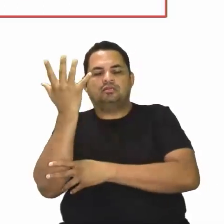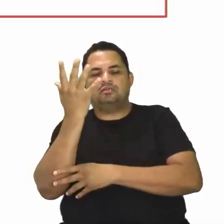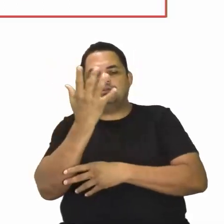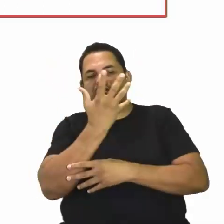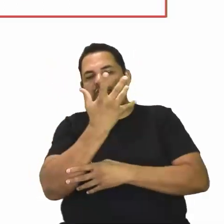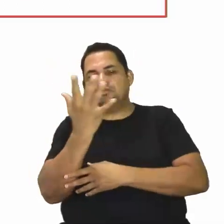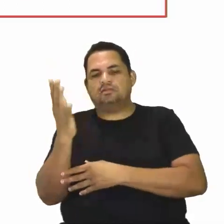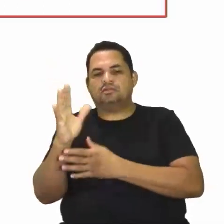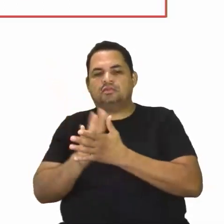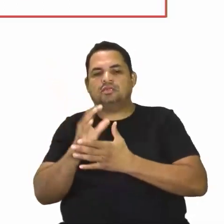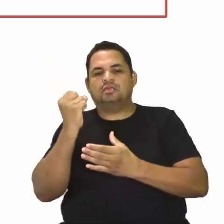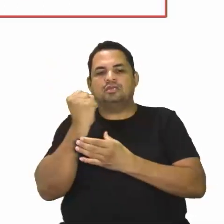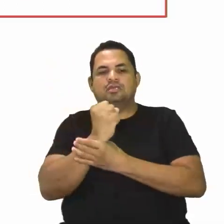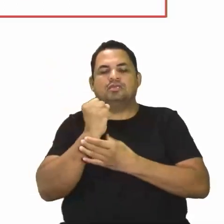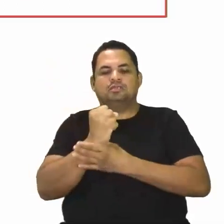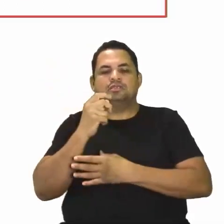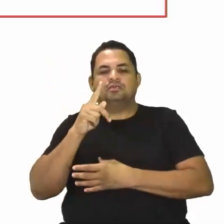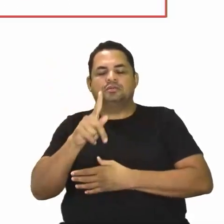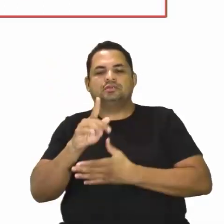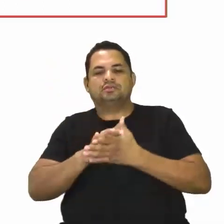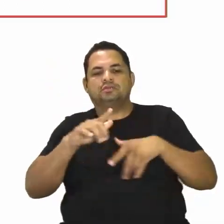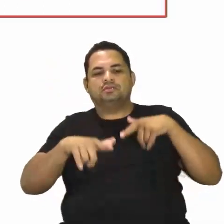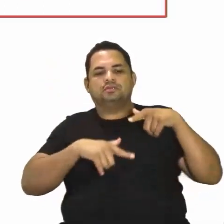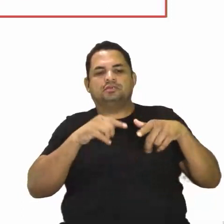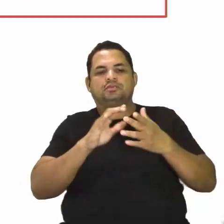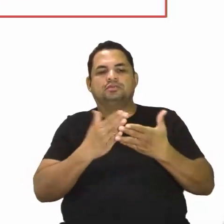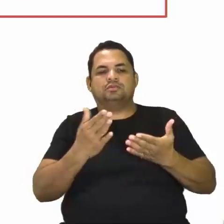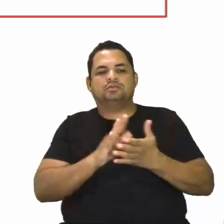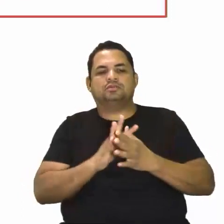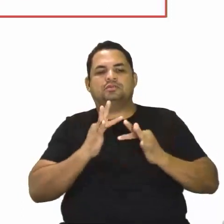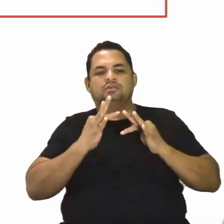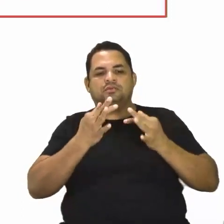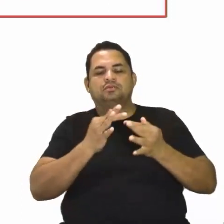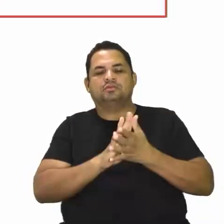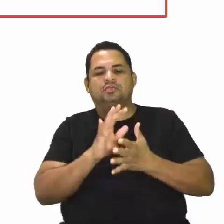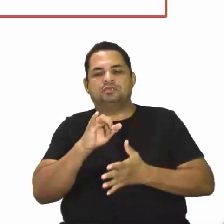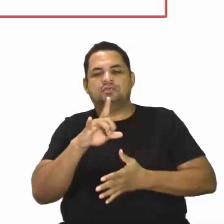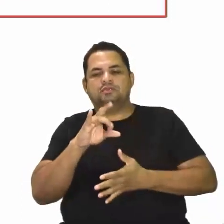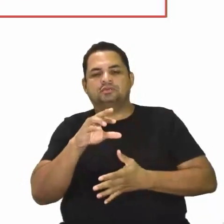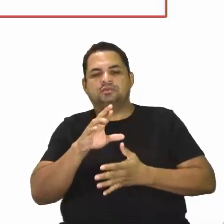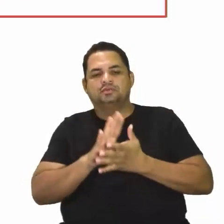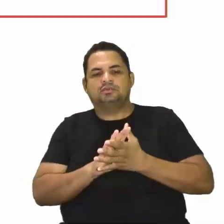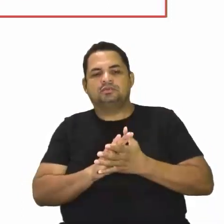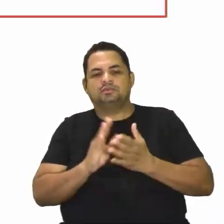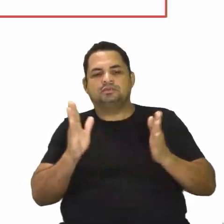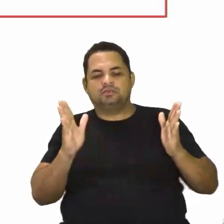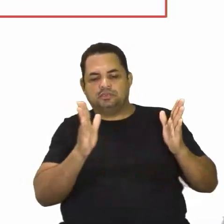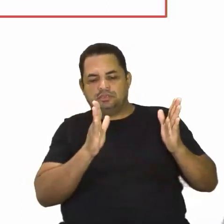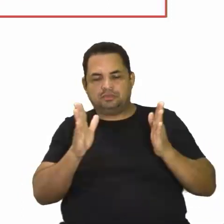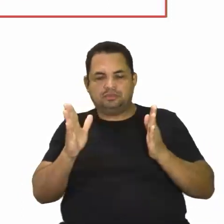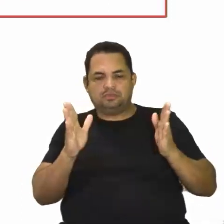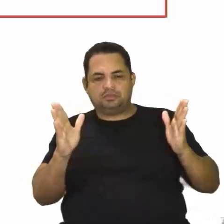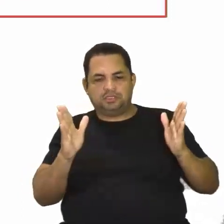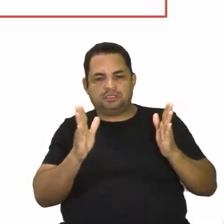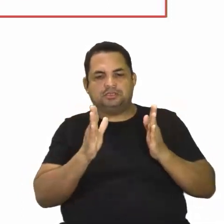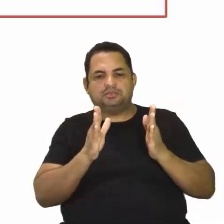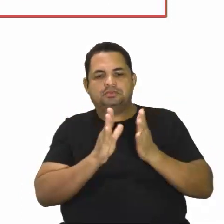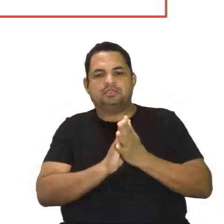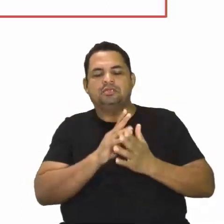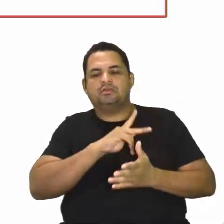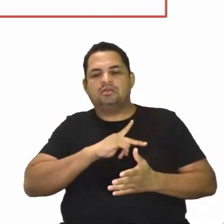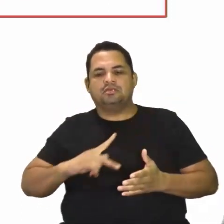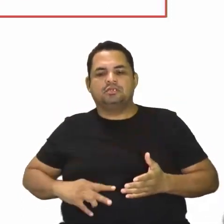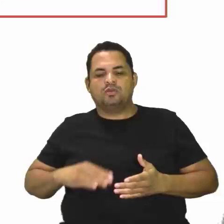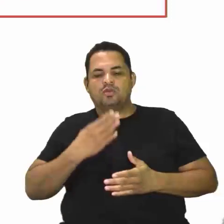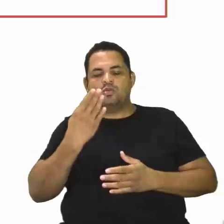trabalhadores rurais, o fim da censura, a redução do mandato presidencial para 4 anos. Característica